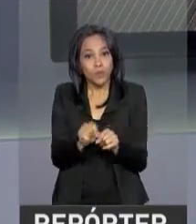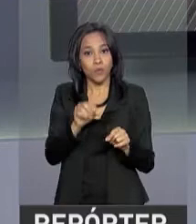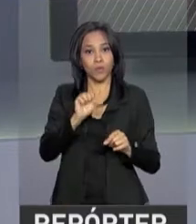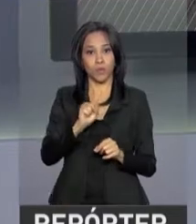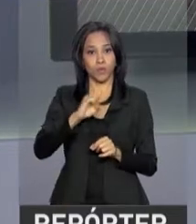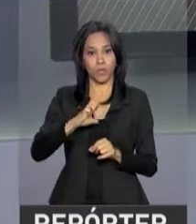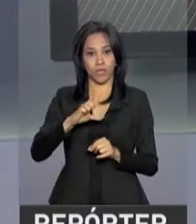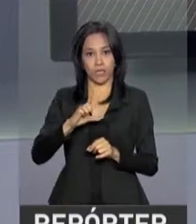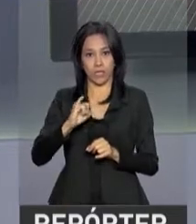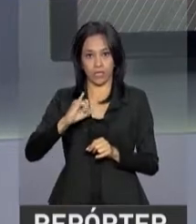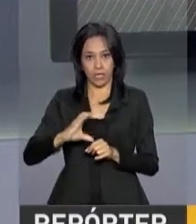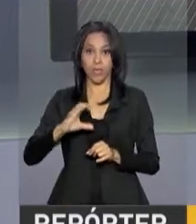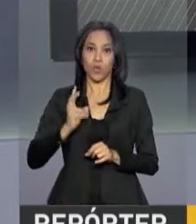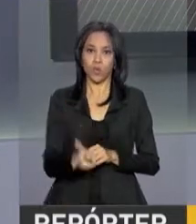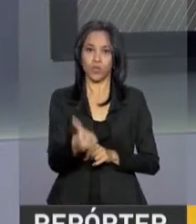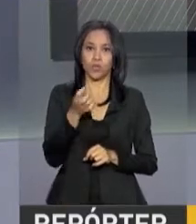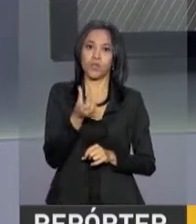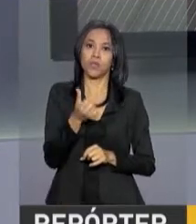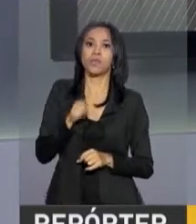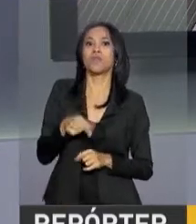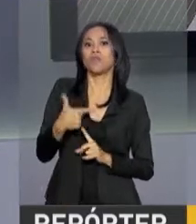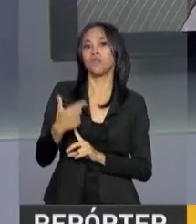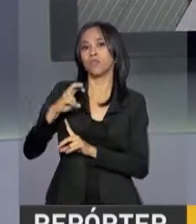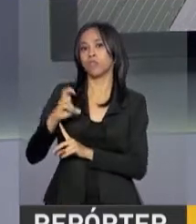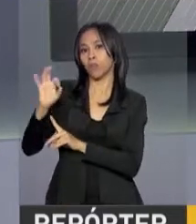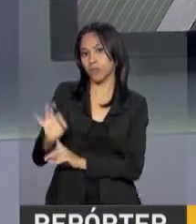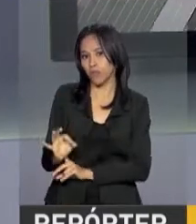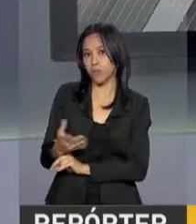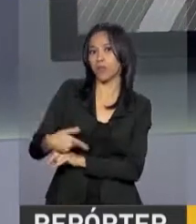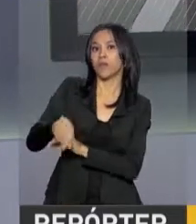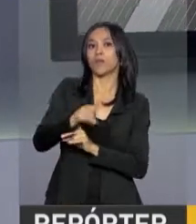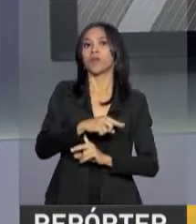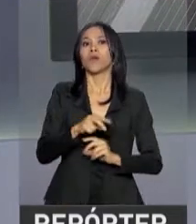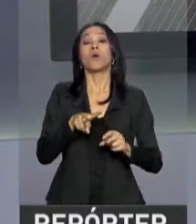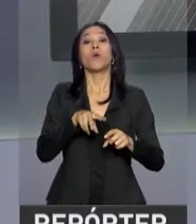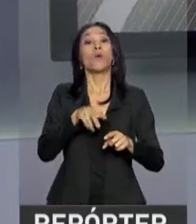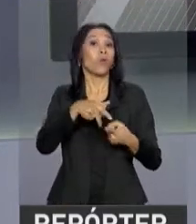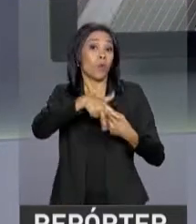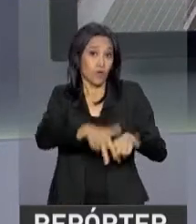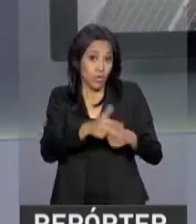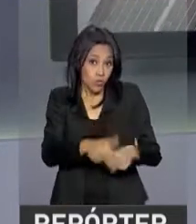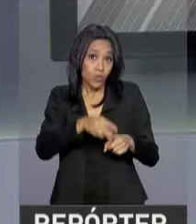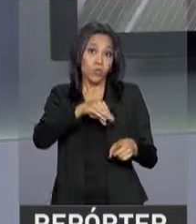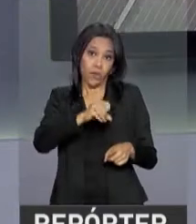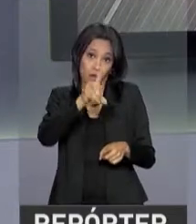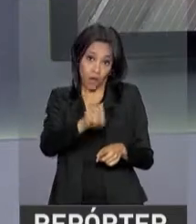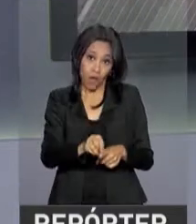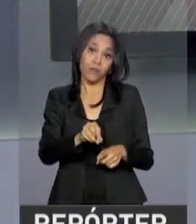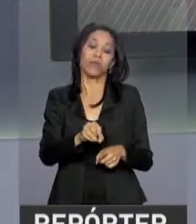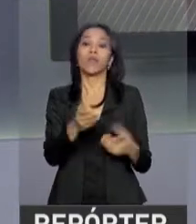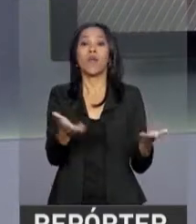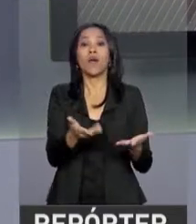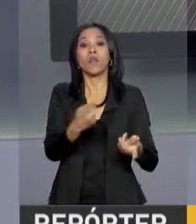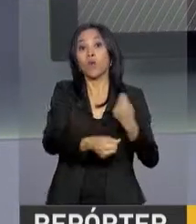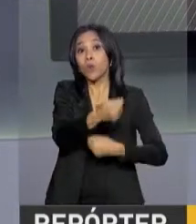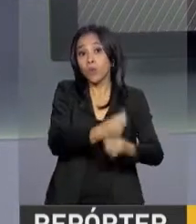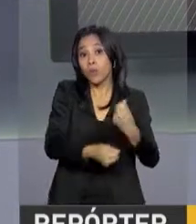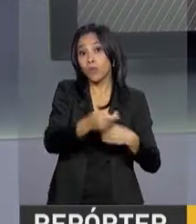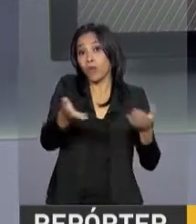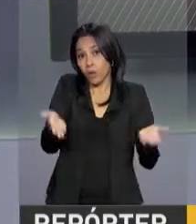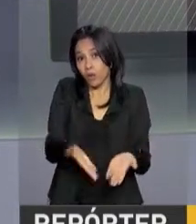continua em 6,25%. O mercado fez um ajuste na expectativa de crescimento da economia, que passou para 2